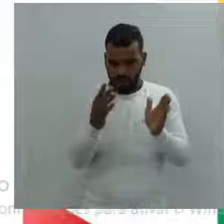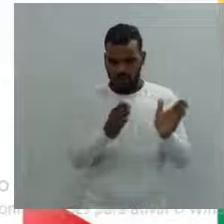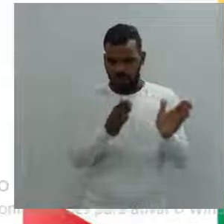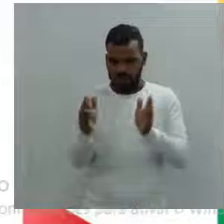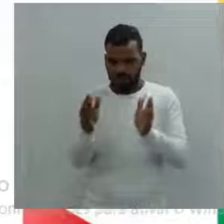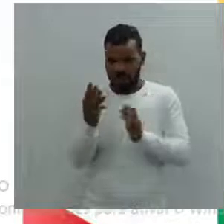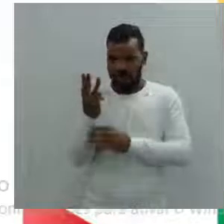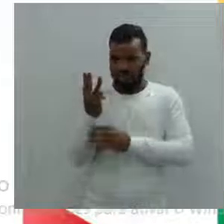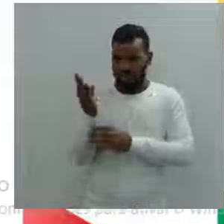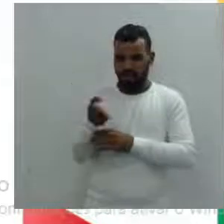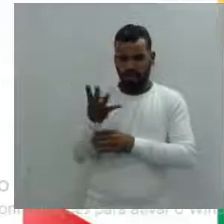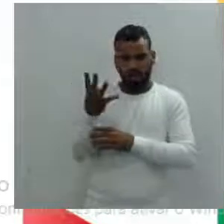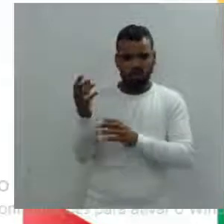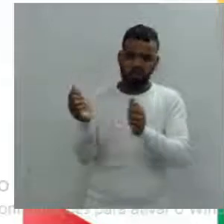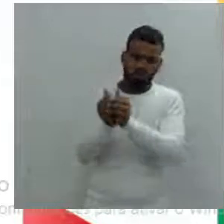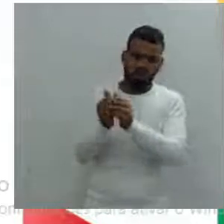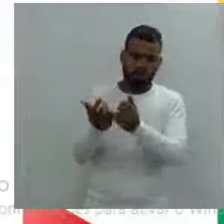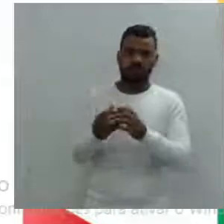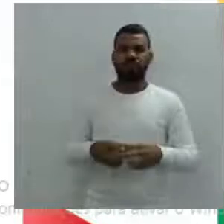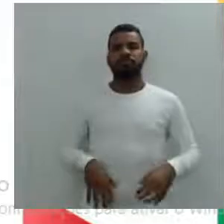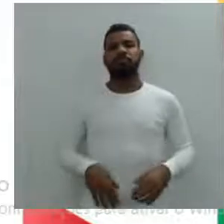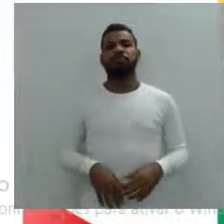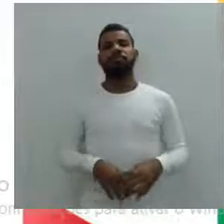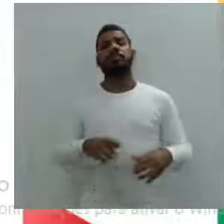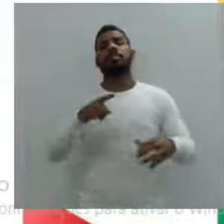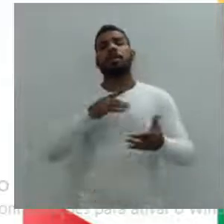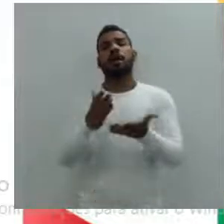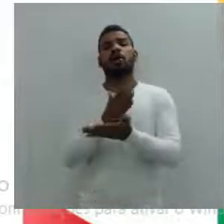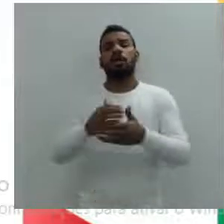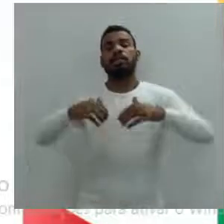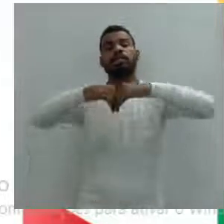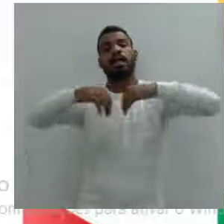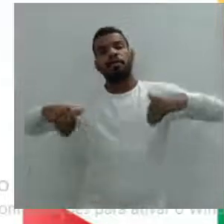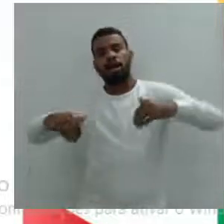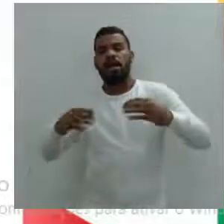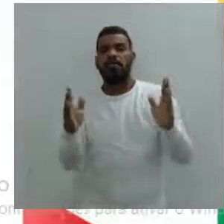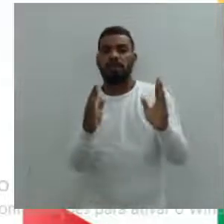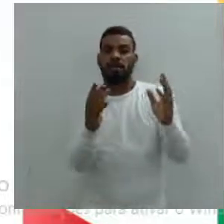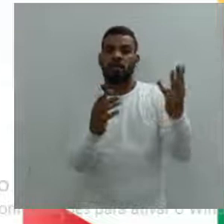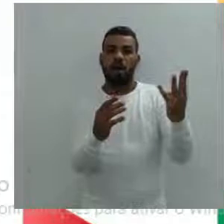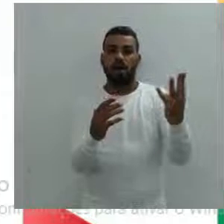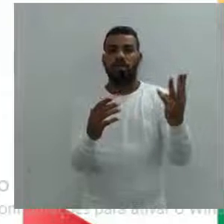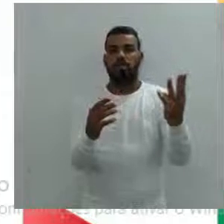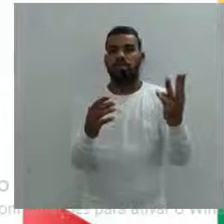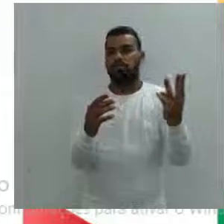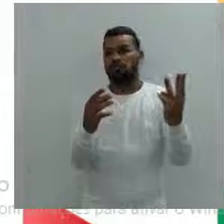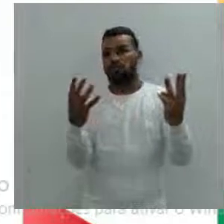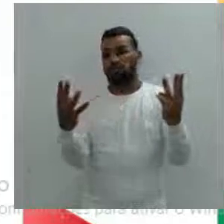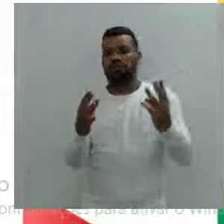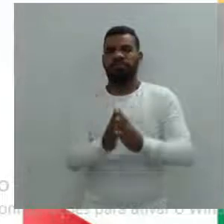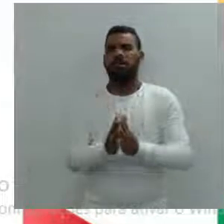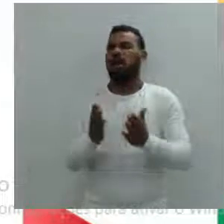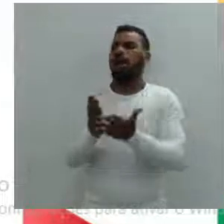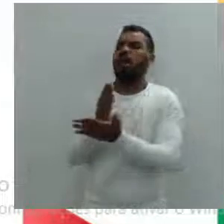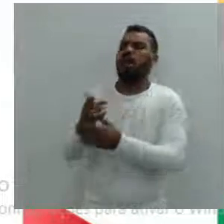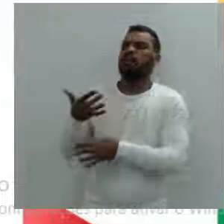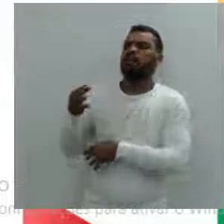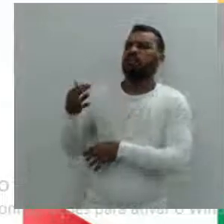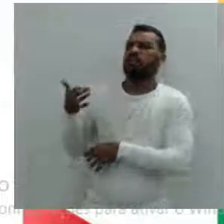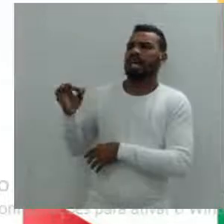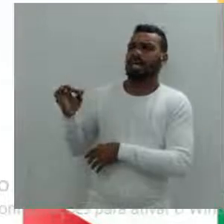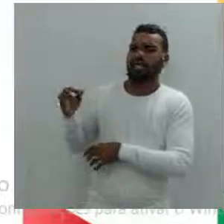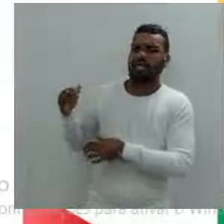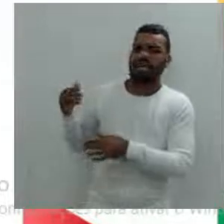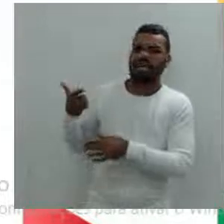vários historiadores que definem fase 4 do ano de 2010 para cá. Mas como ela ainda está em